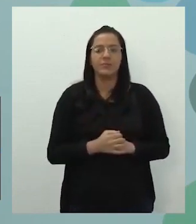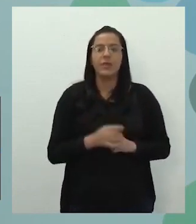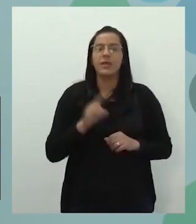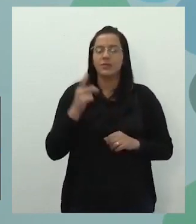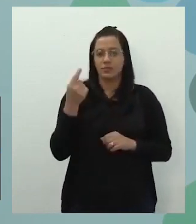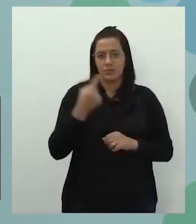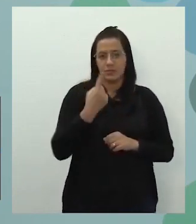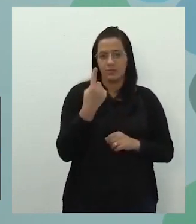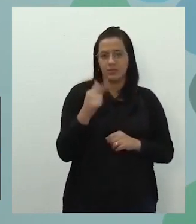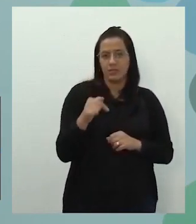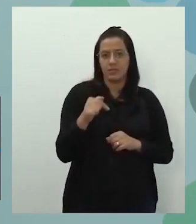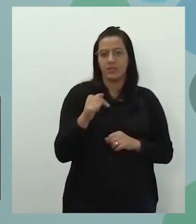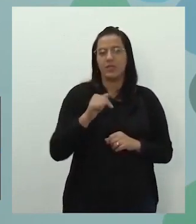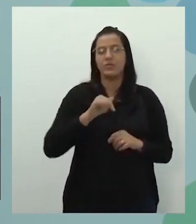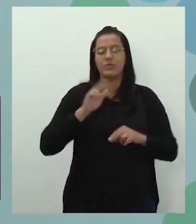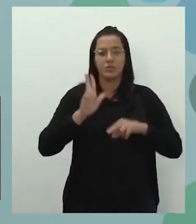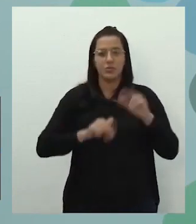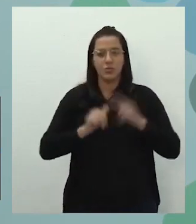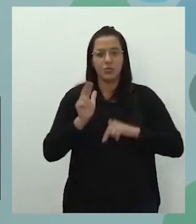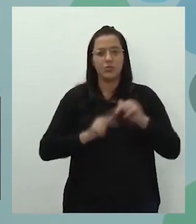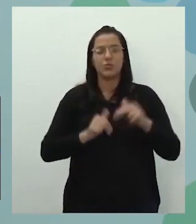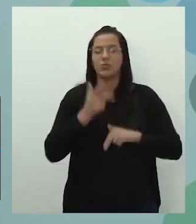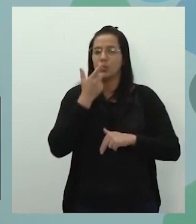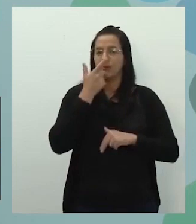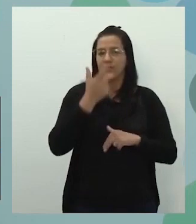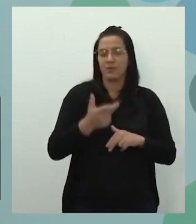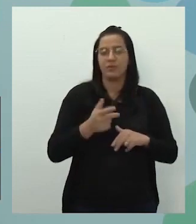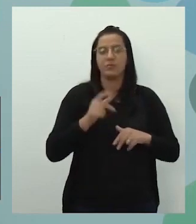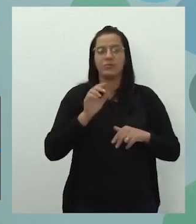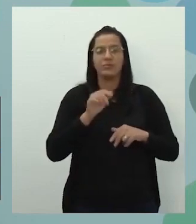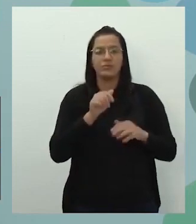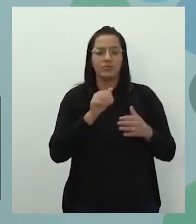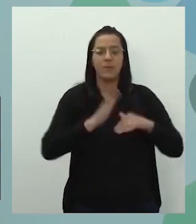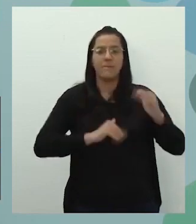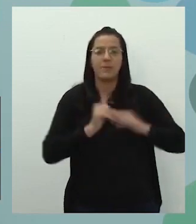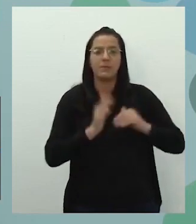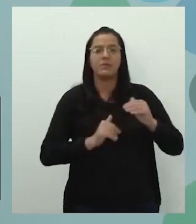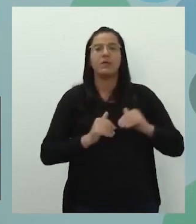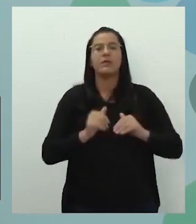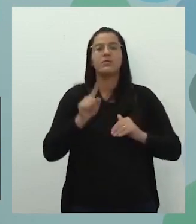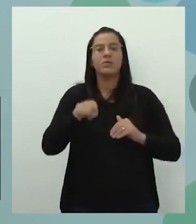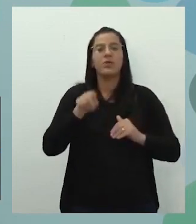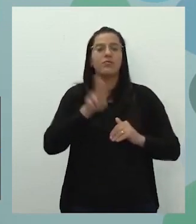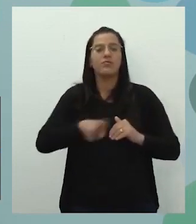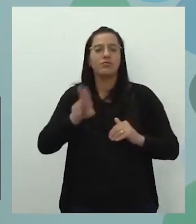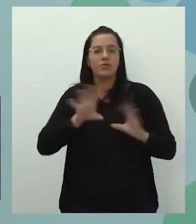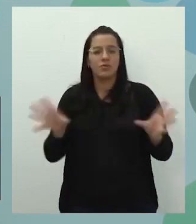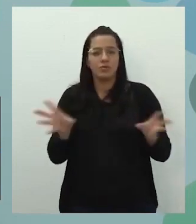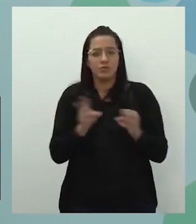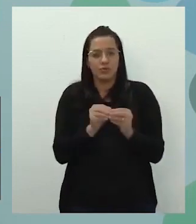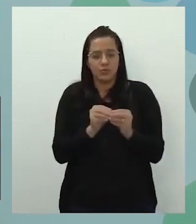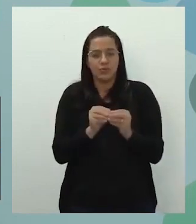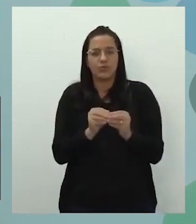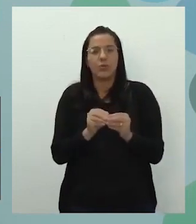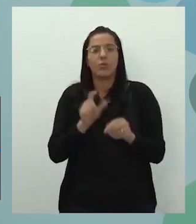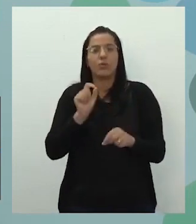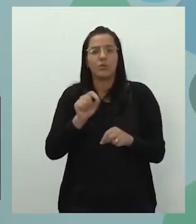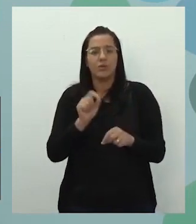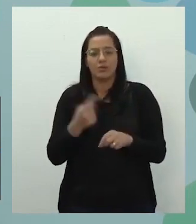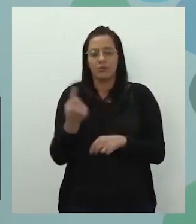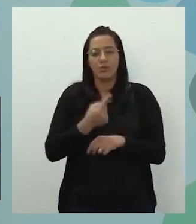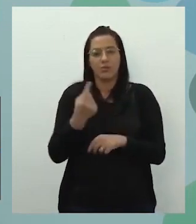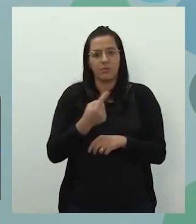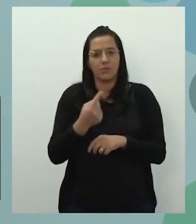junho, a gente falou sobre a aula de funções, parte 2. Nessa aula de funções, a gente fez cálculos com as funções de primeiro grau, a gente